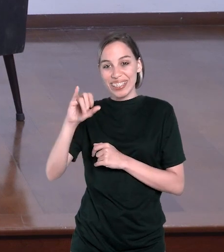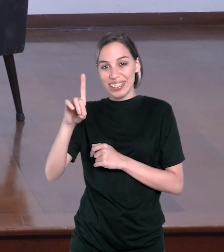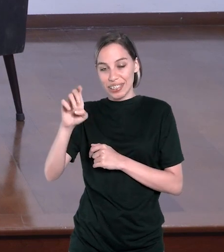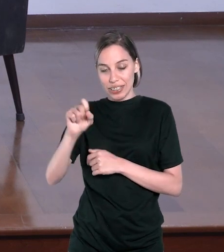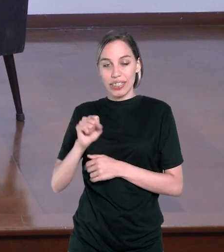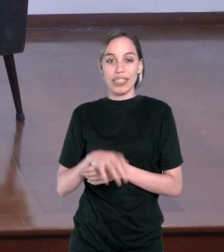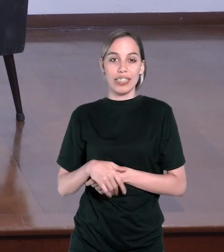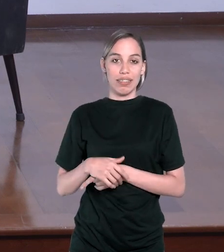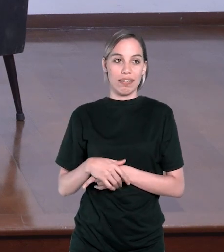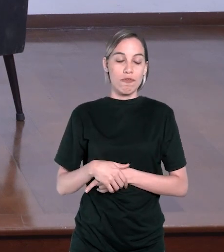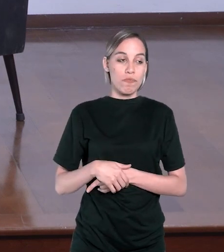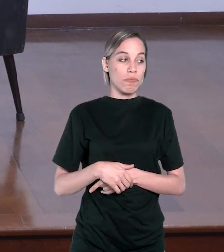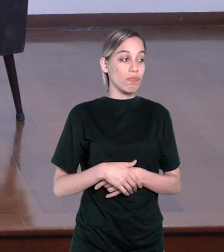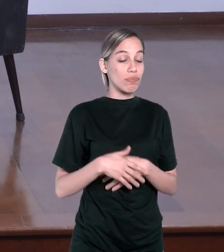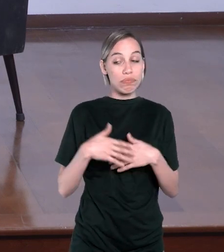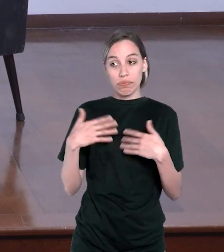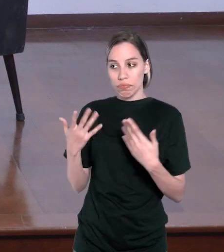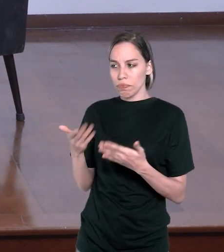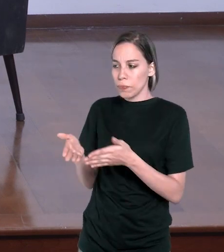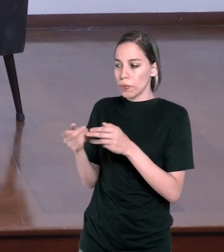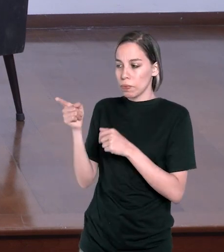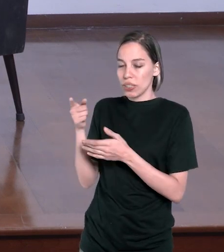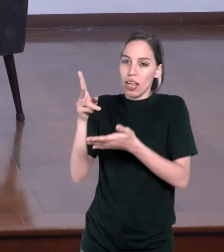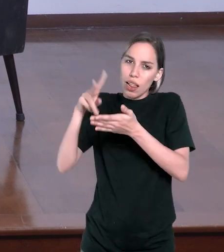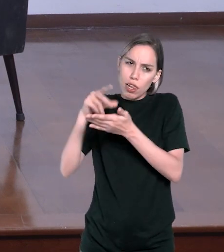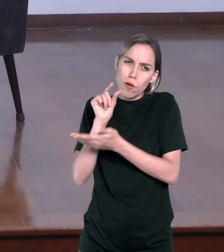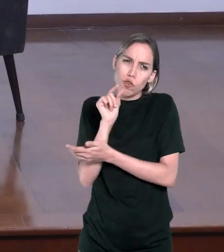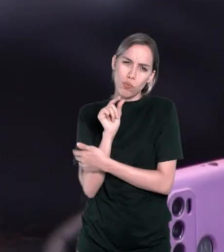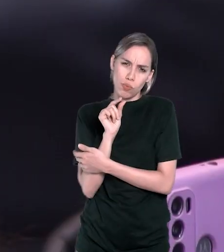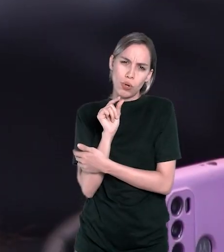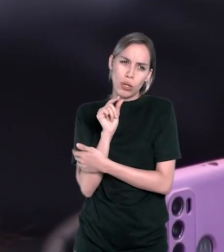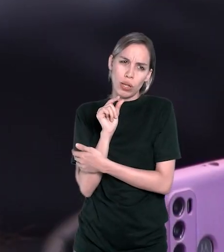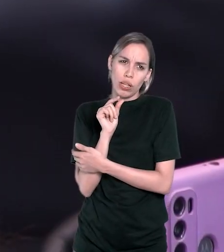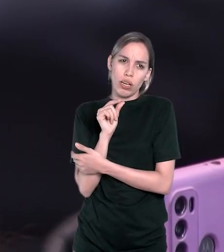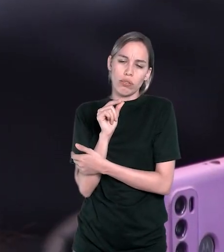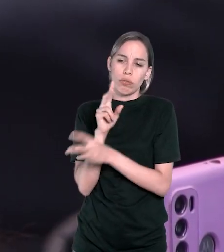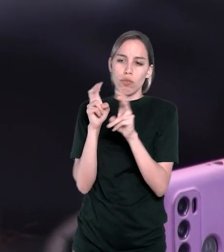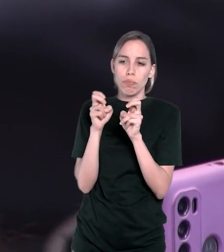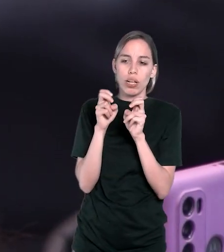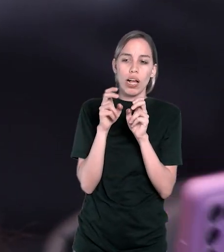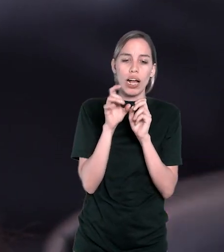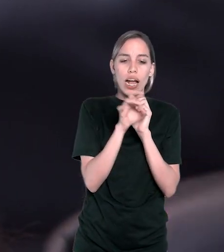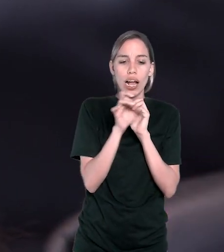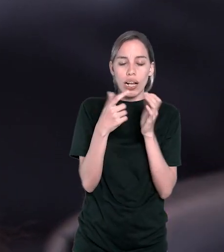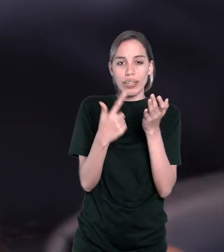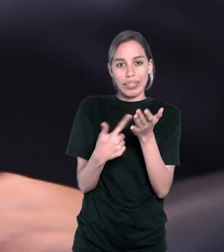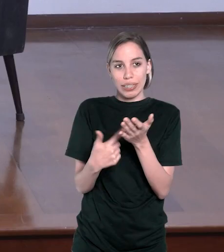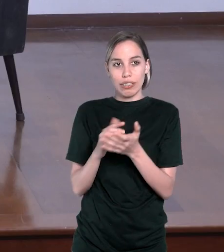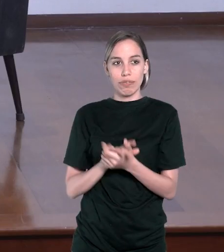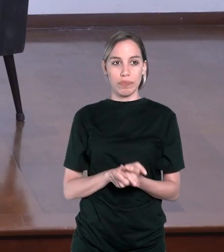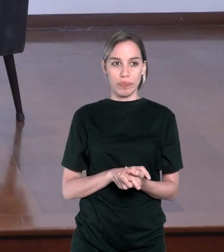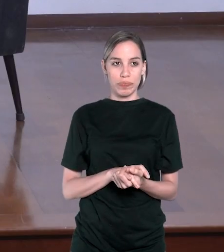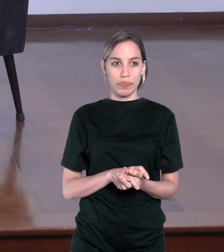pedir para que você lesse, que seja pequeno, um trecho de cada romance. Vamos lá.